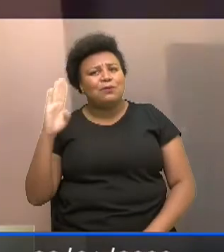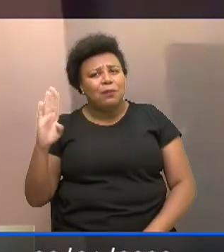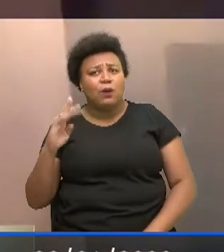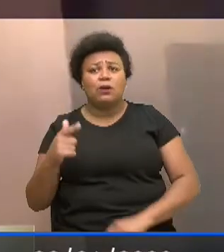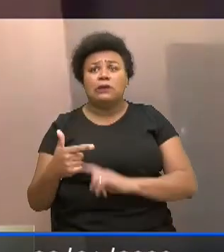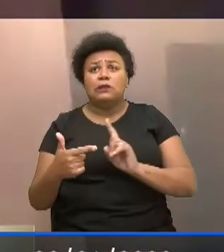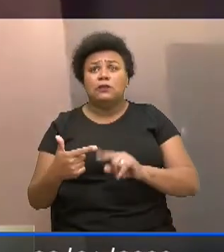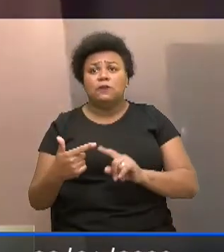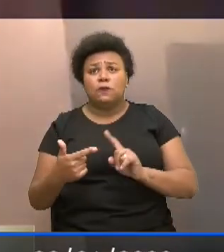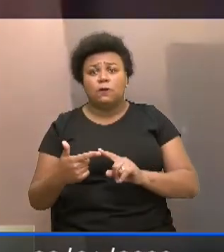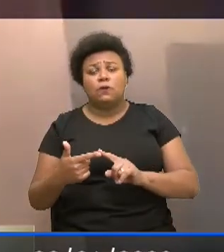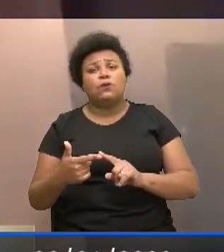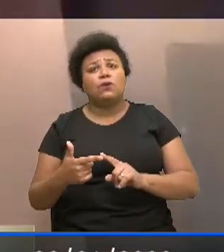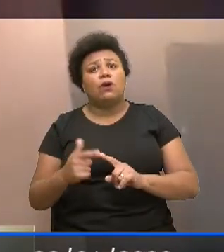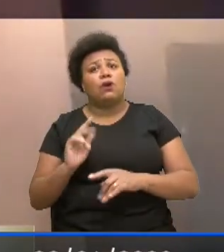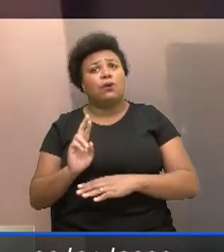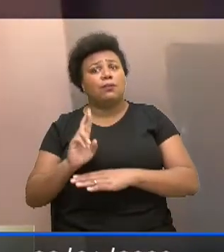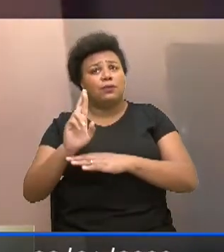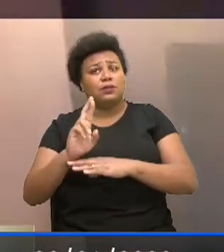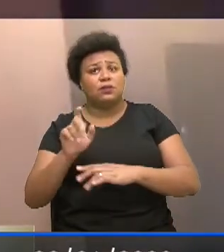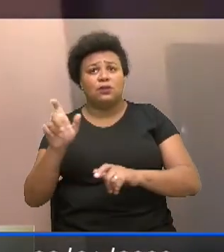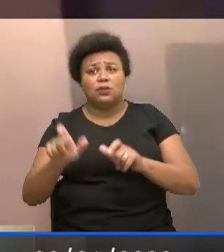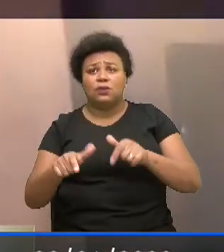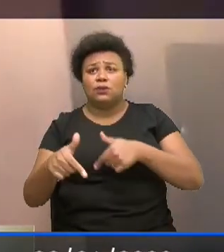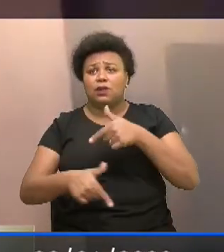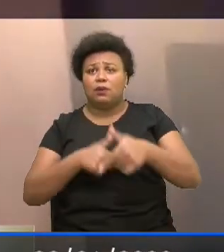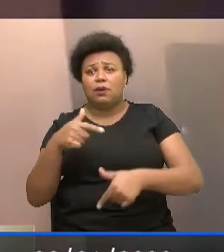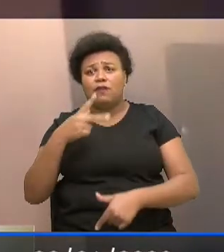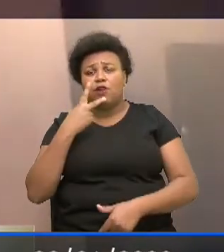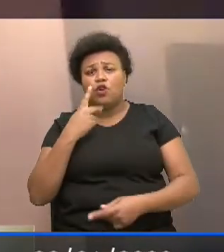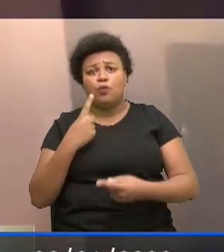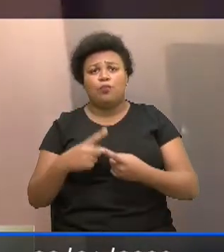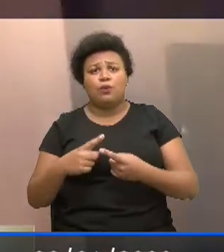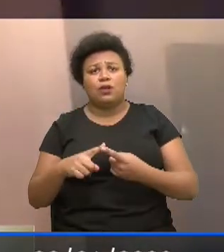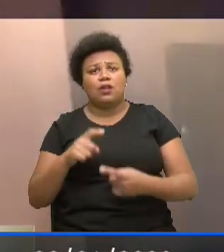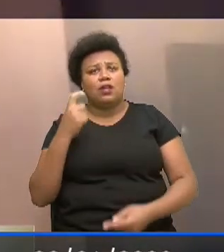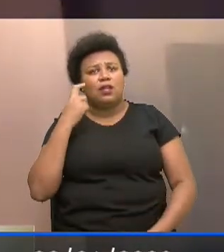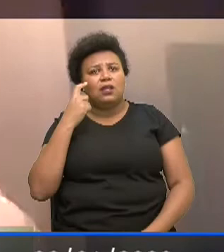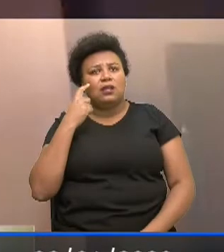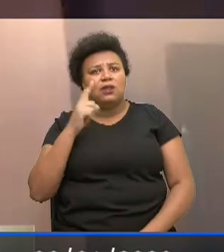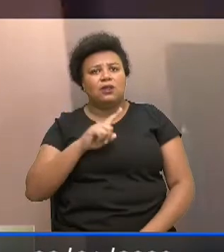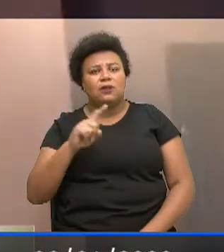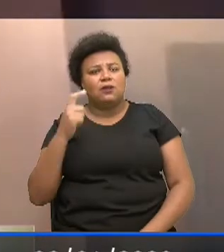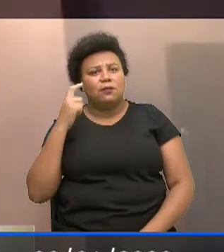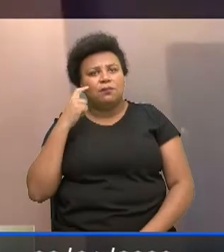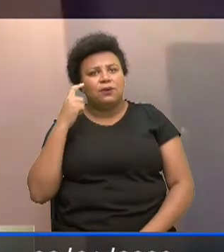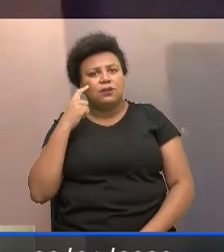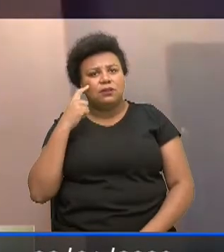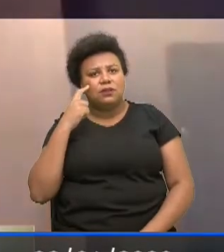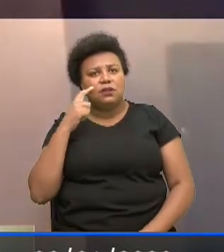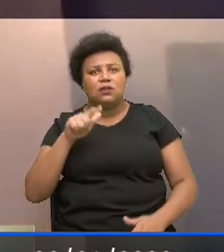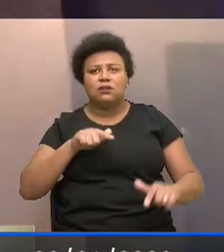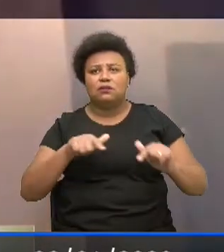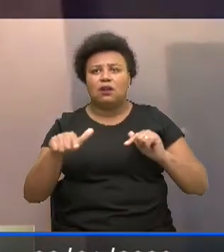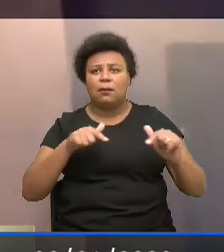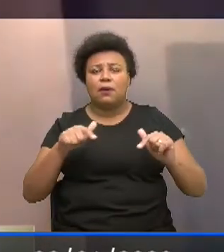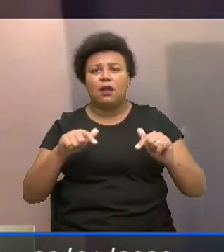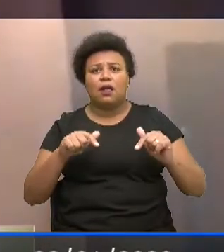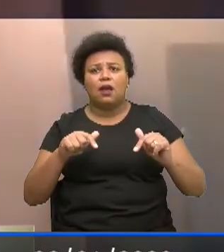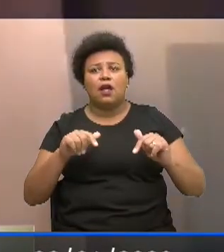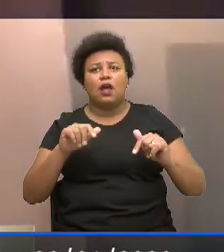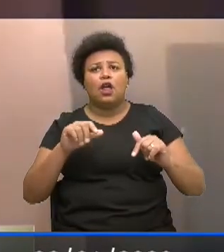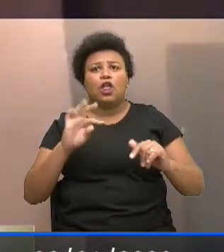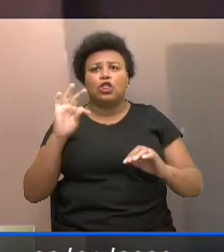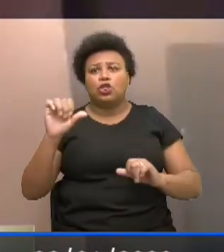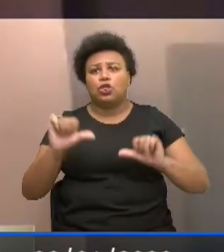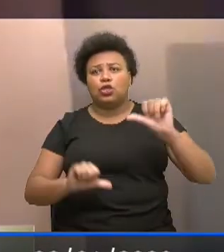isso que o representante dos trabalhadores colocou, por que não pensar trabalhar tudo